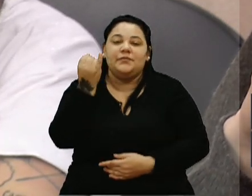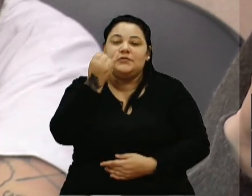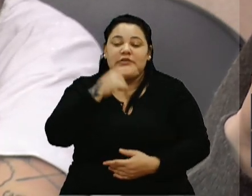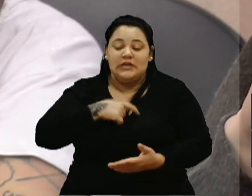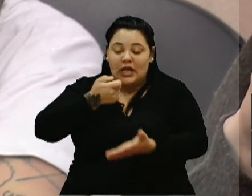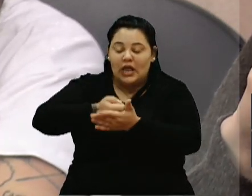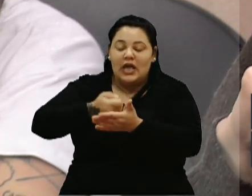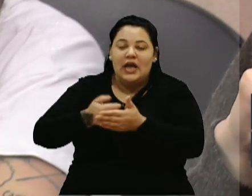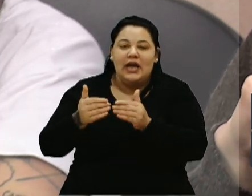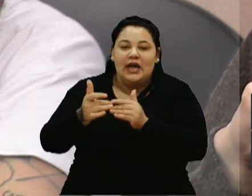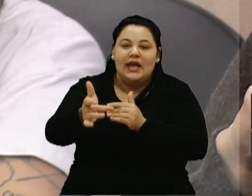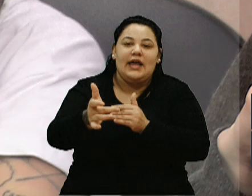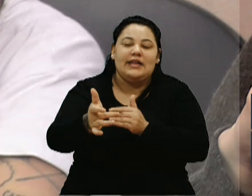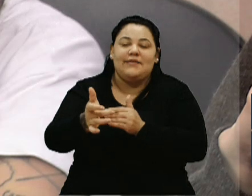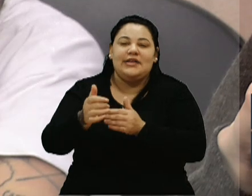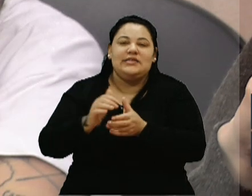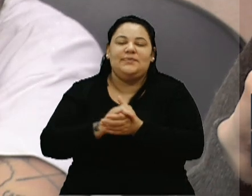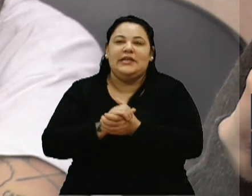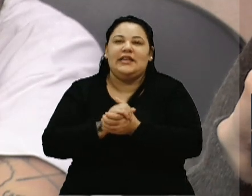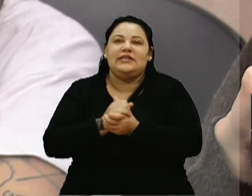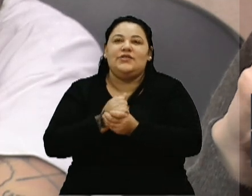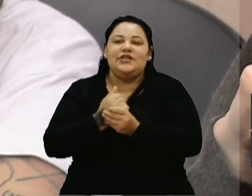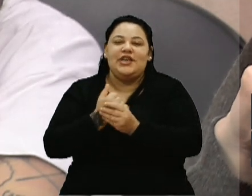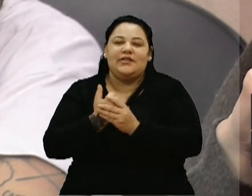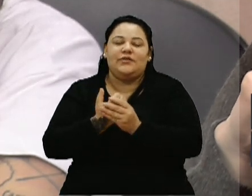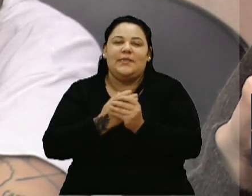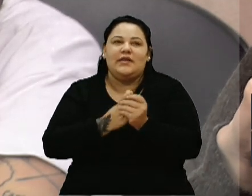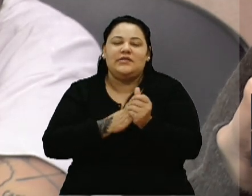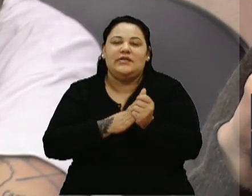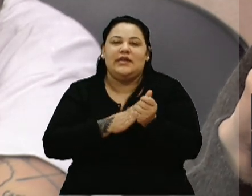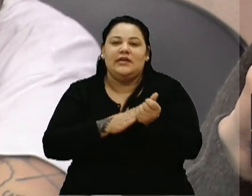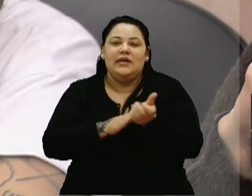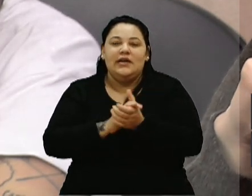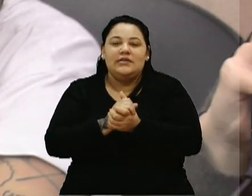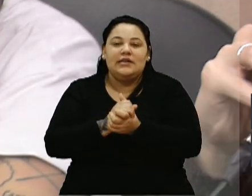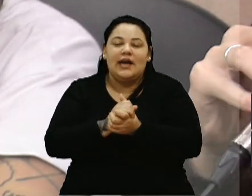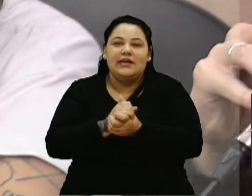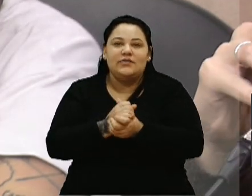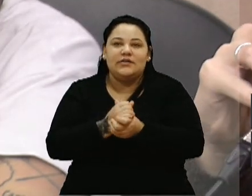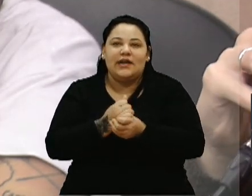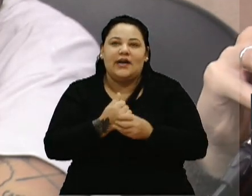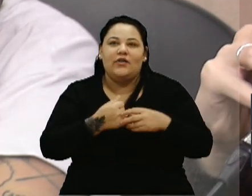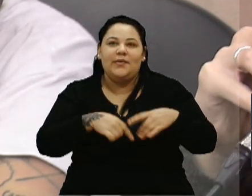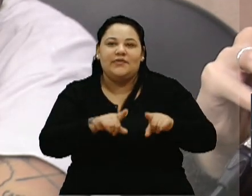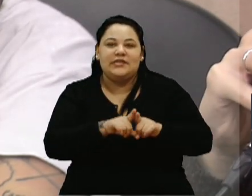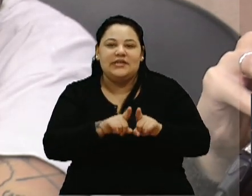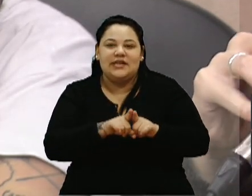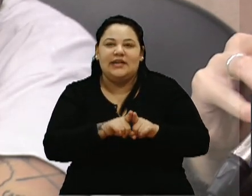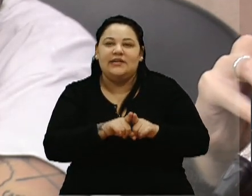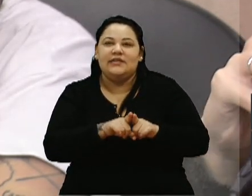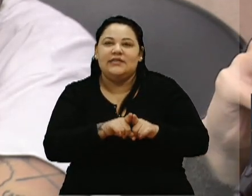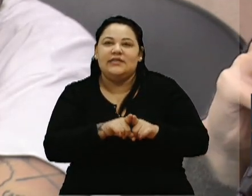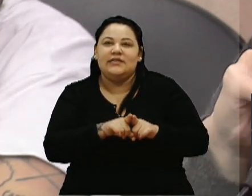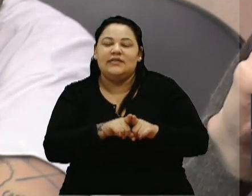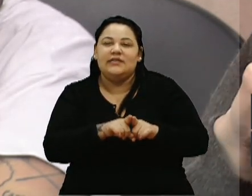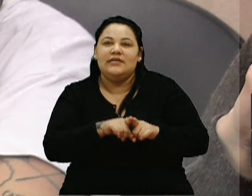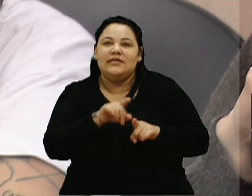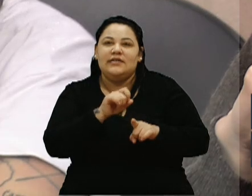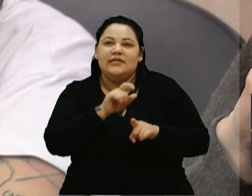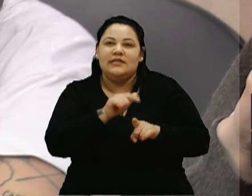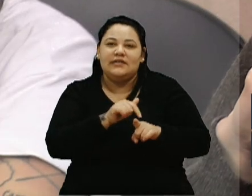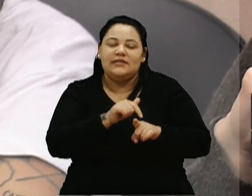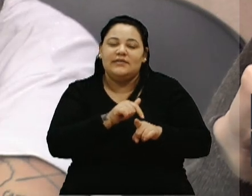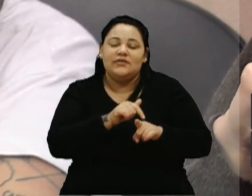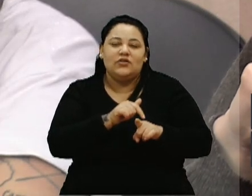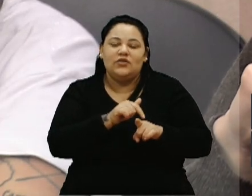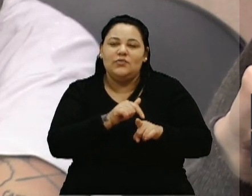frente, assim, de que não é porque nós não temos mais manicômios, naquela ideia do que seria